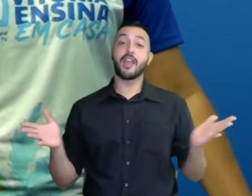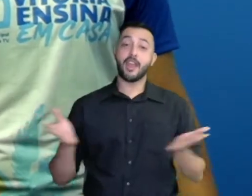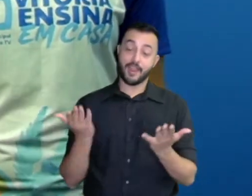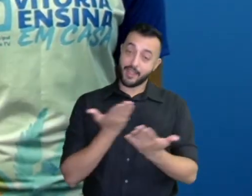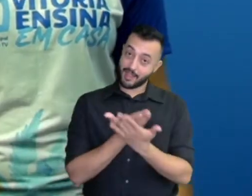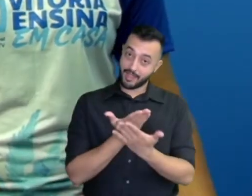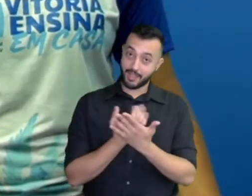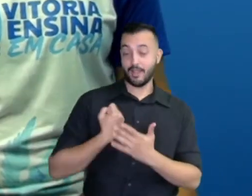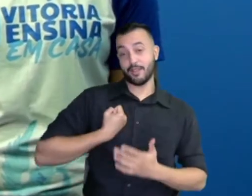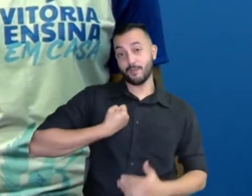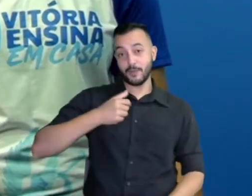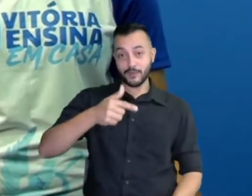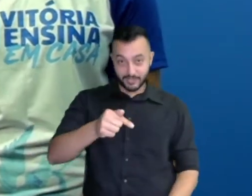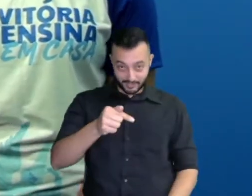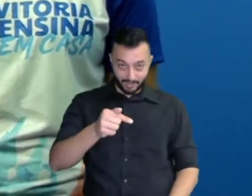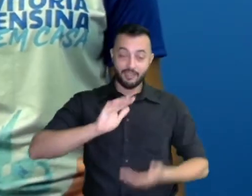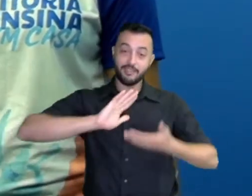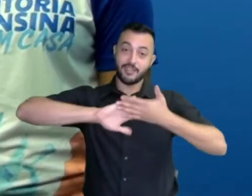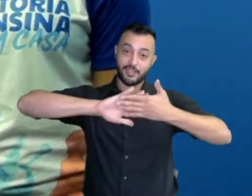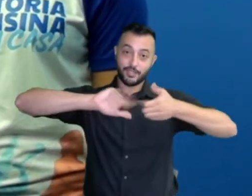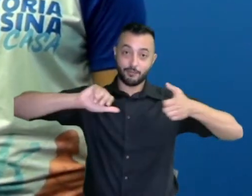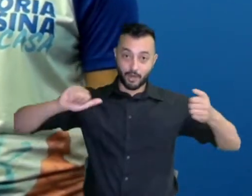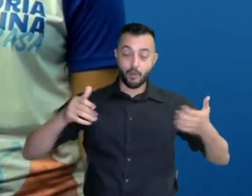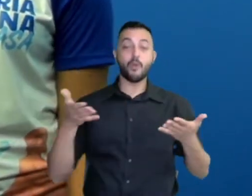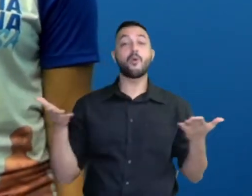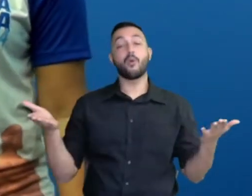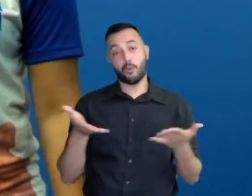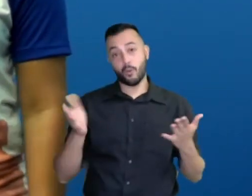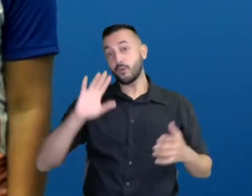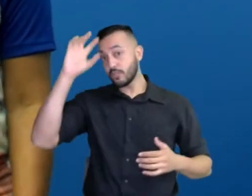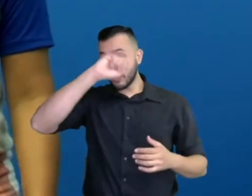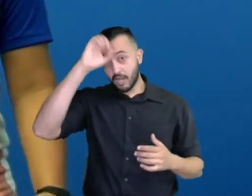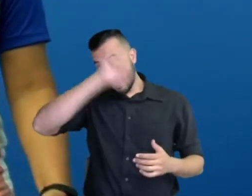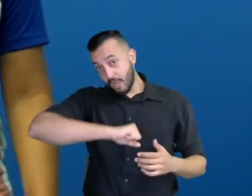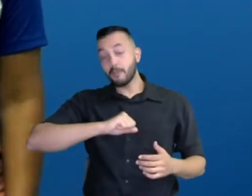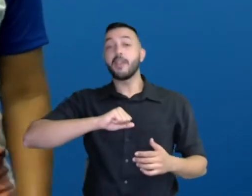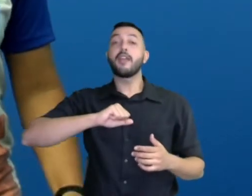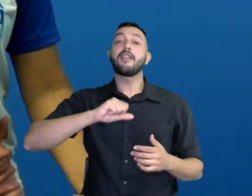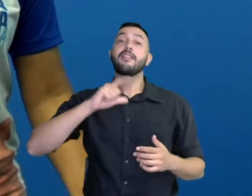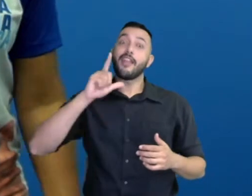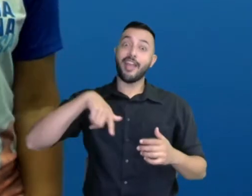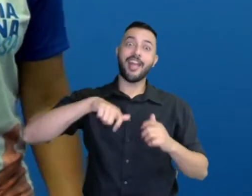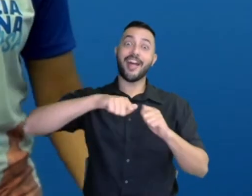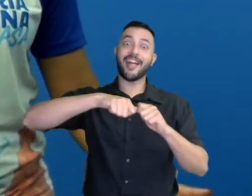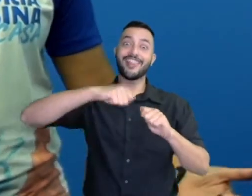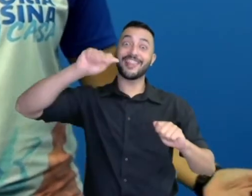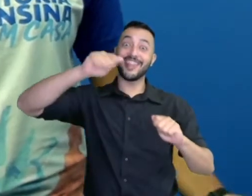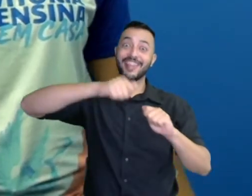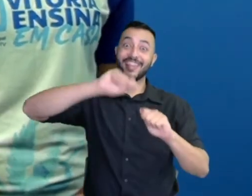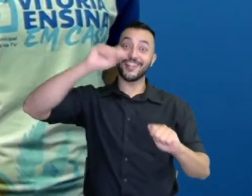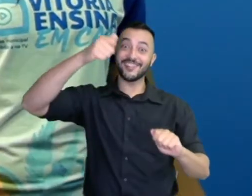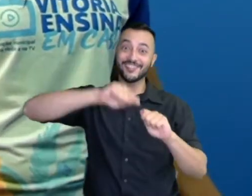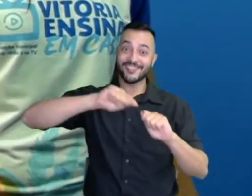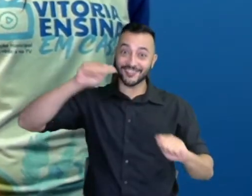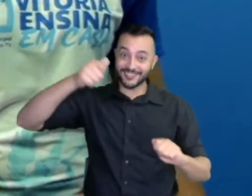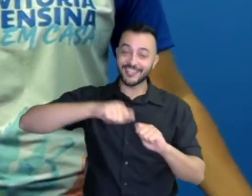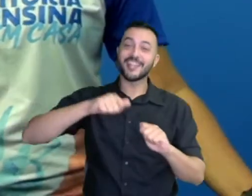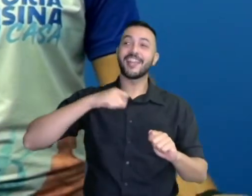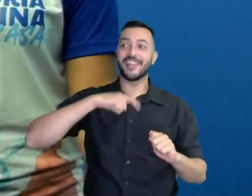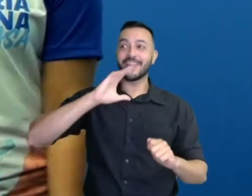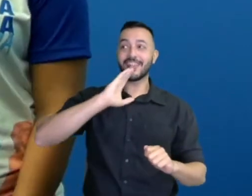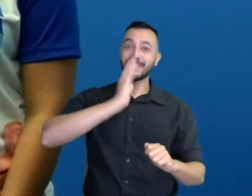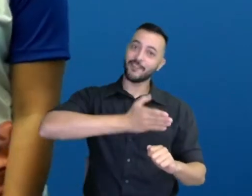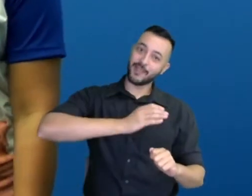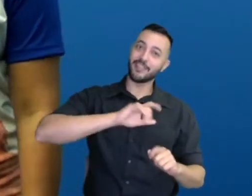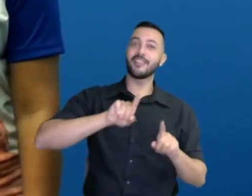Vamos para a nossa aula número 7 de língua espanhola e hoje nós vamos aprender sobre los artículos determinados